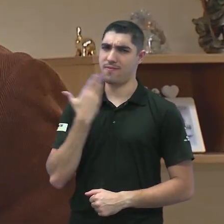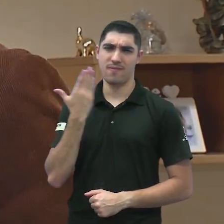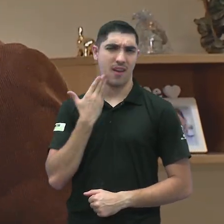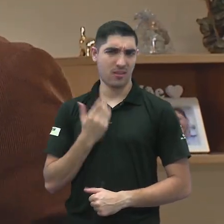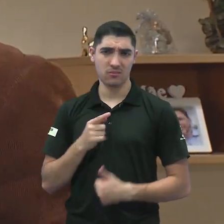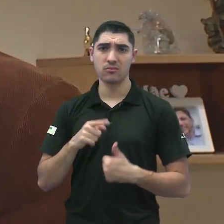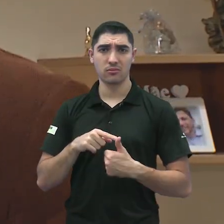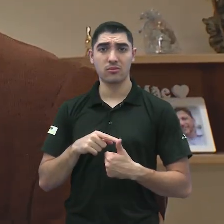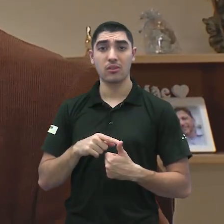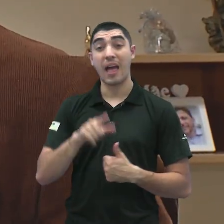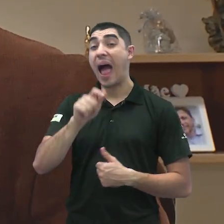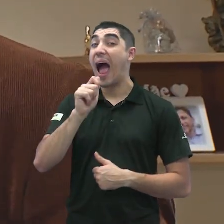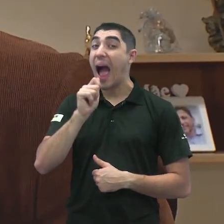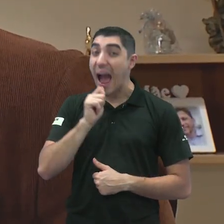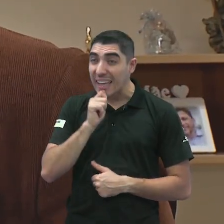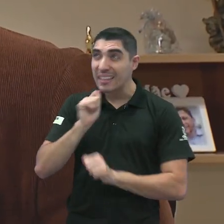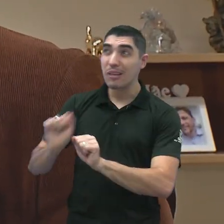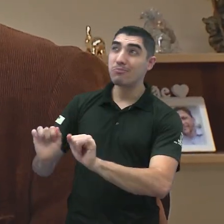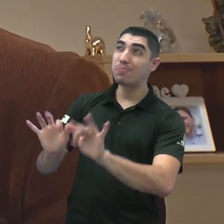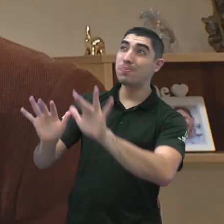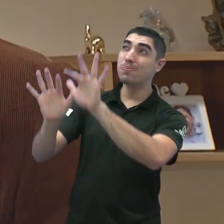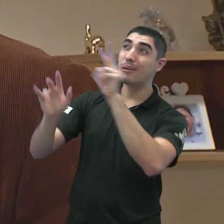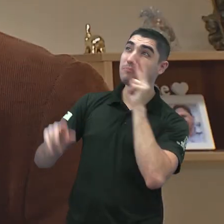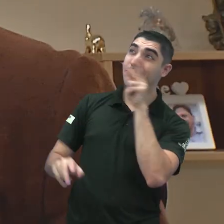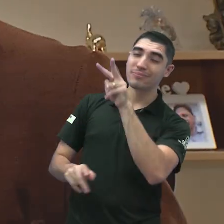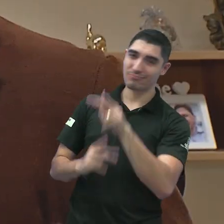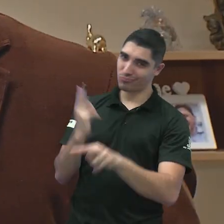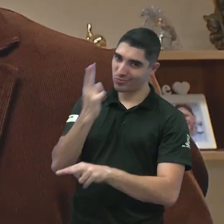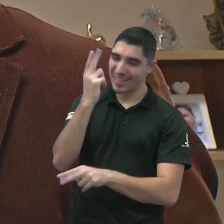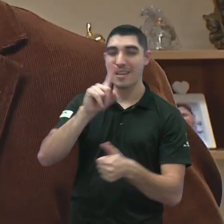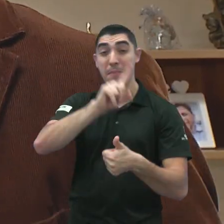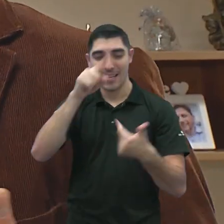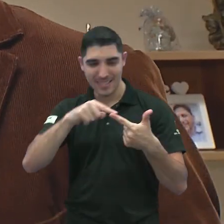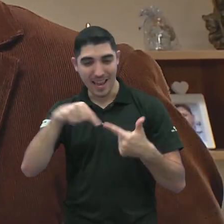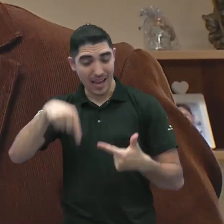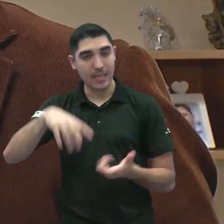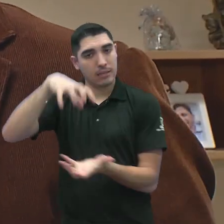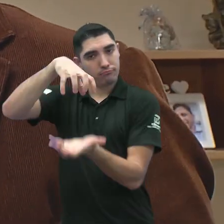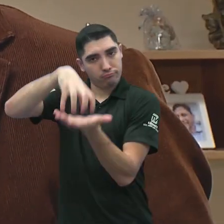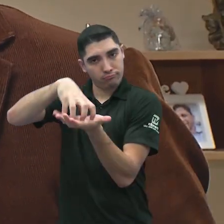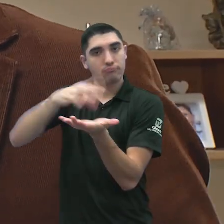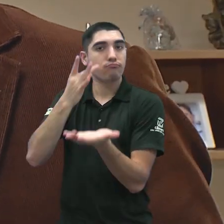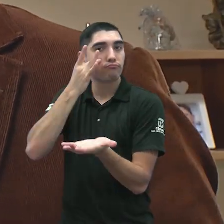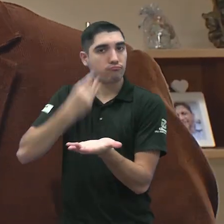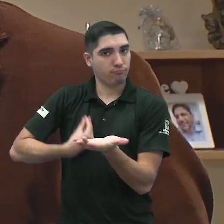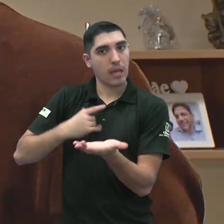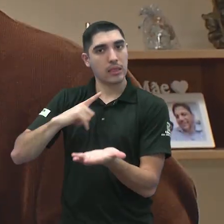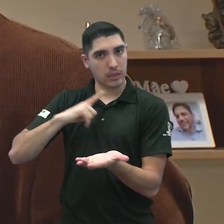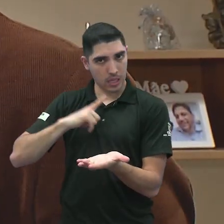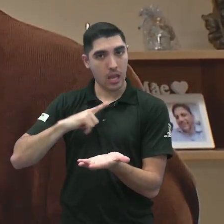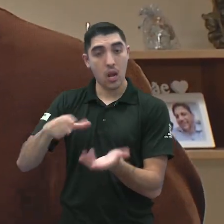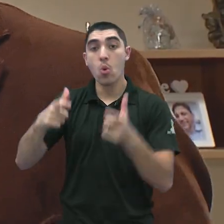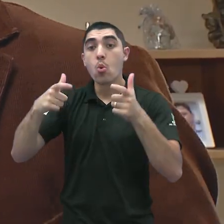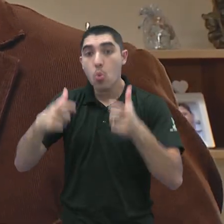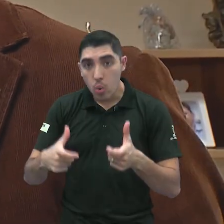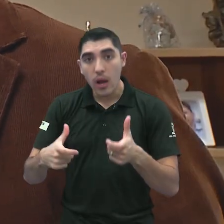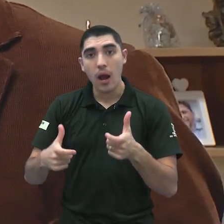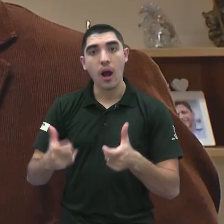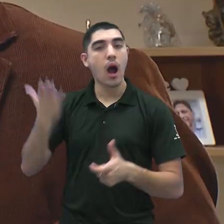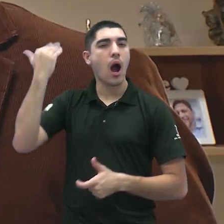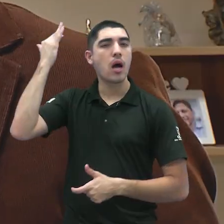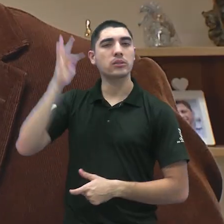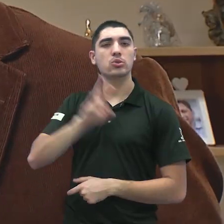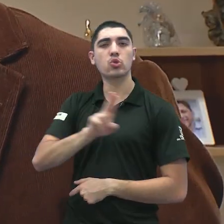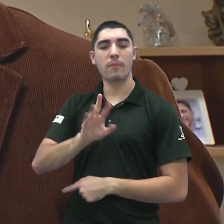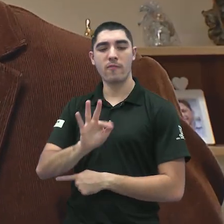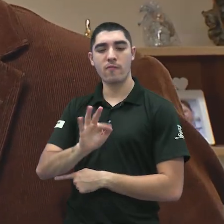as formas. Sinal de fumaça a gente ainda não lê. Mas a gente tem aqui o Procon, né, nosso ambiente físico aqui fica, nós estamos sediados no prédio que